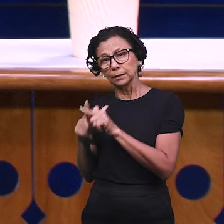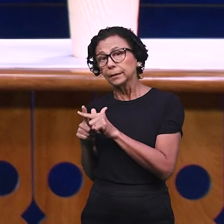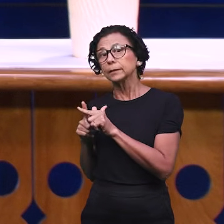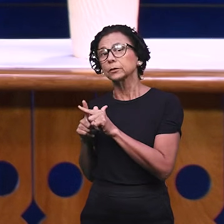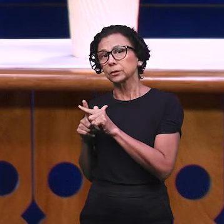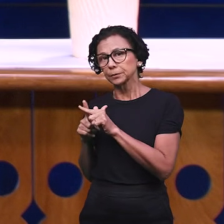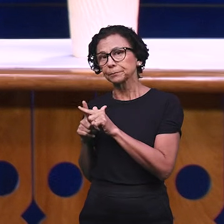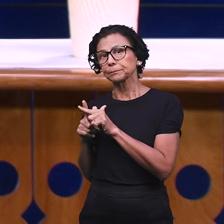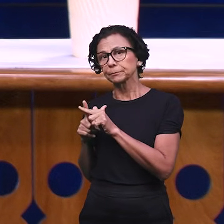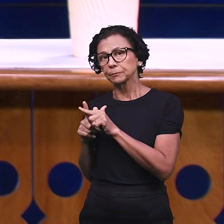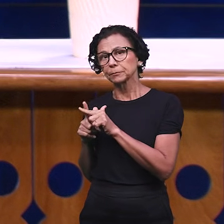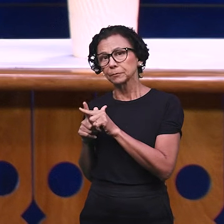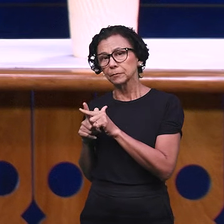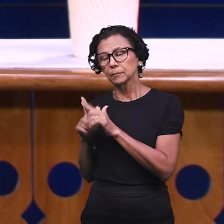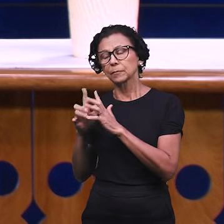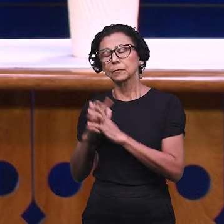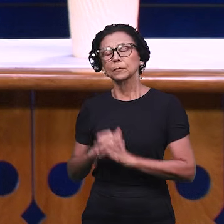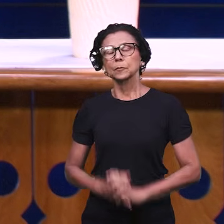igrejas.